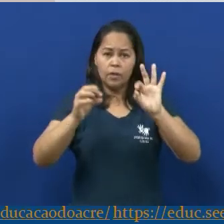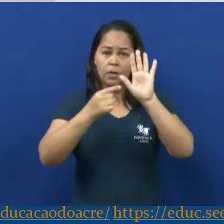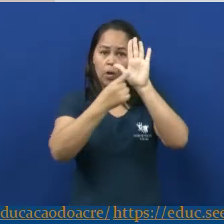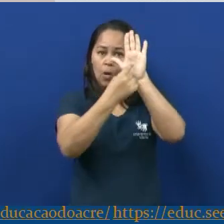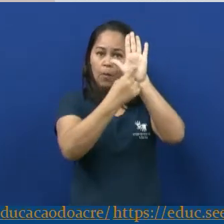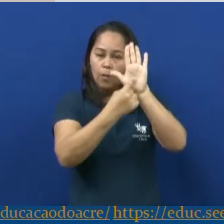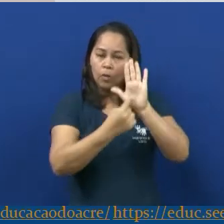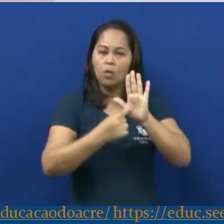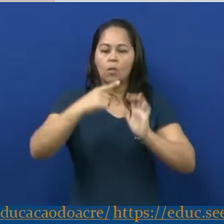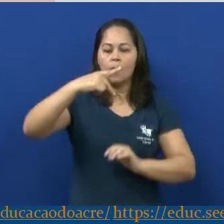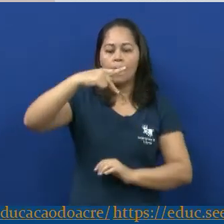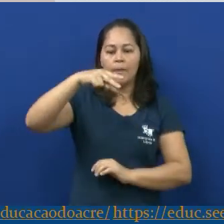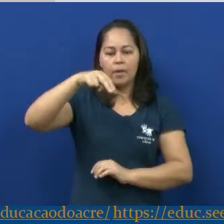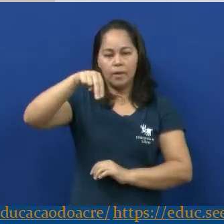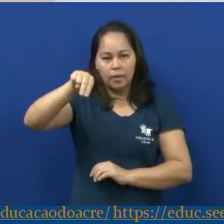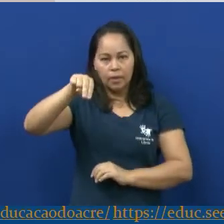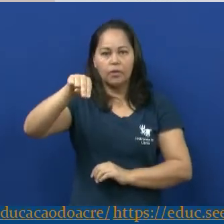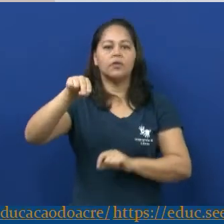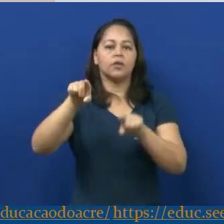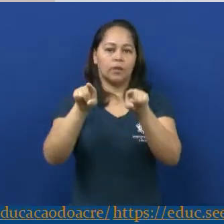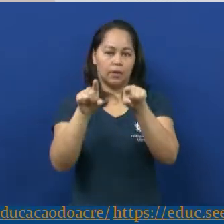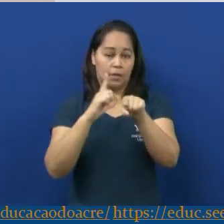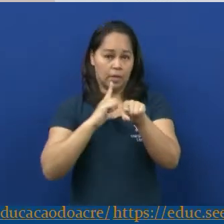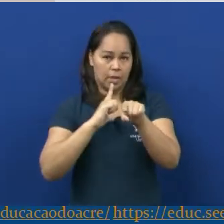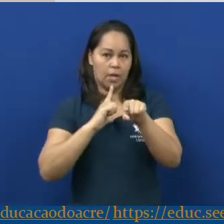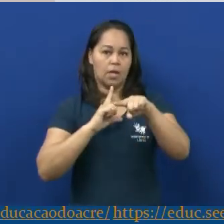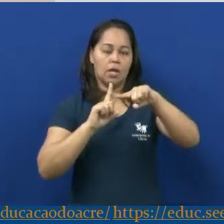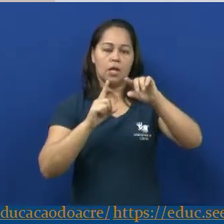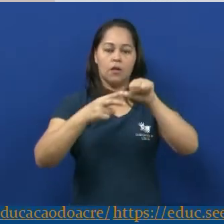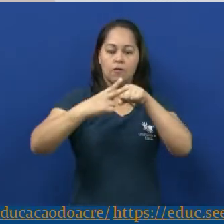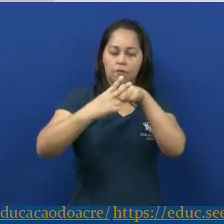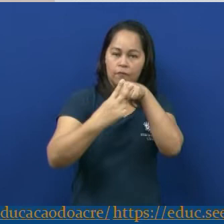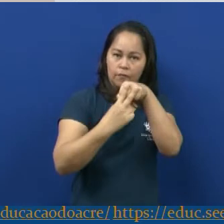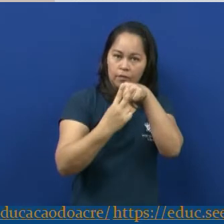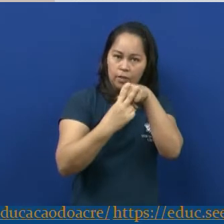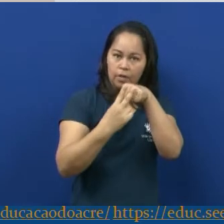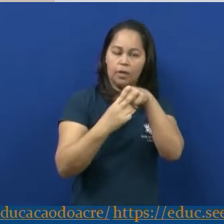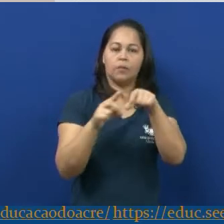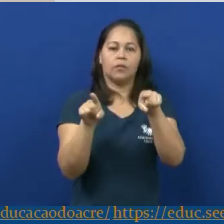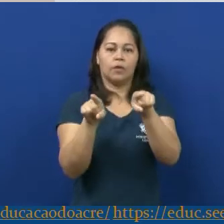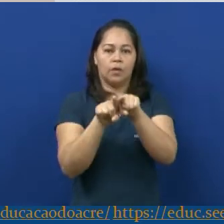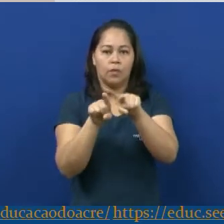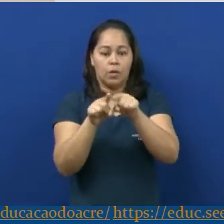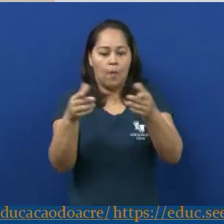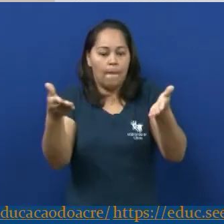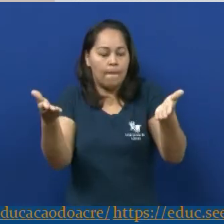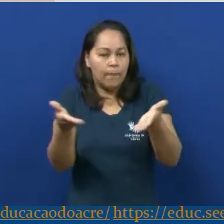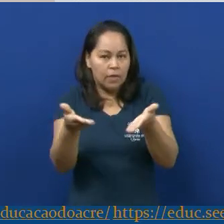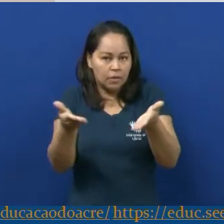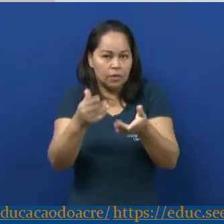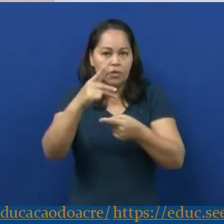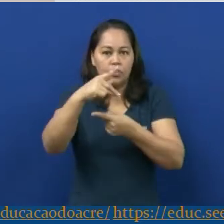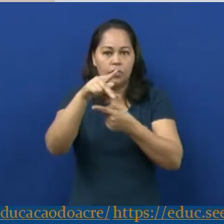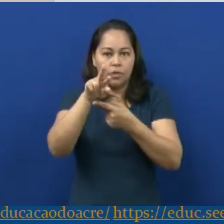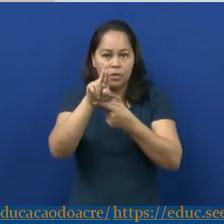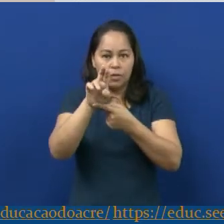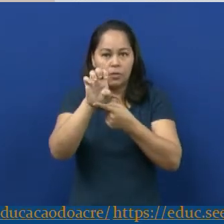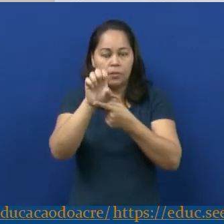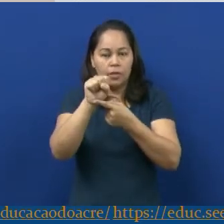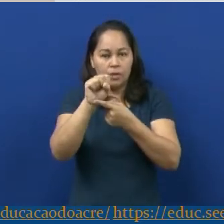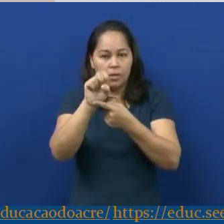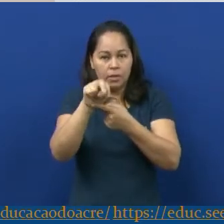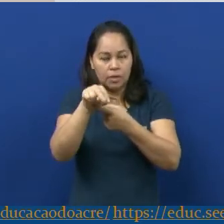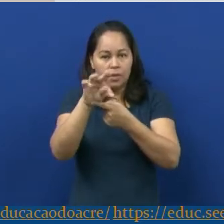para você pronome verbo auxiliar que é o resto como eu te falei no presente por isso que o nome do tempo é por exemplo